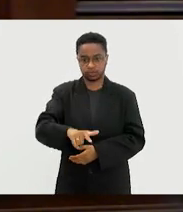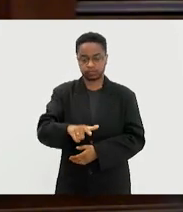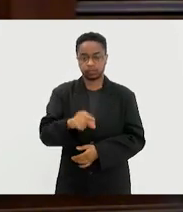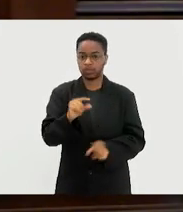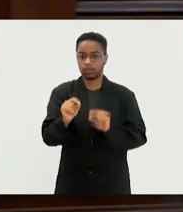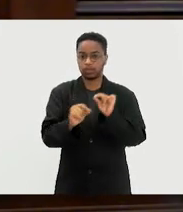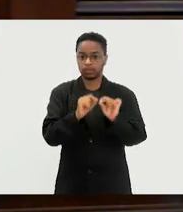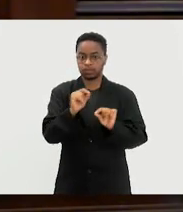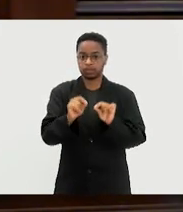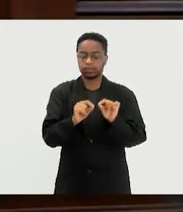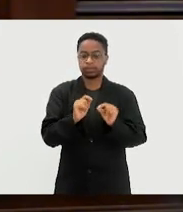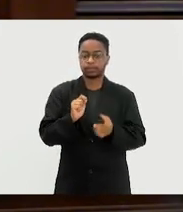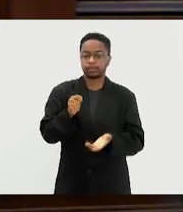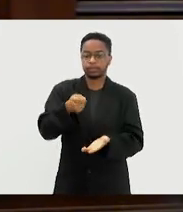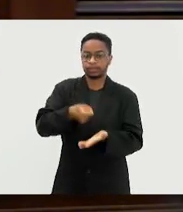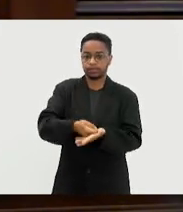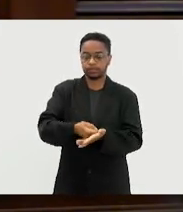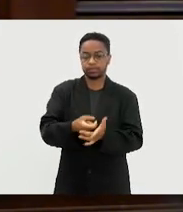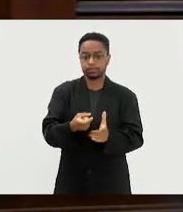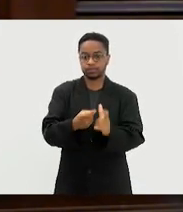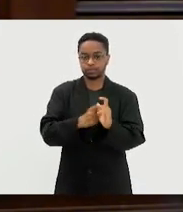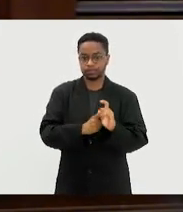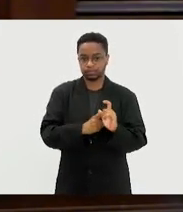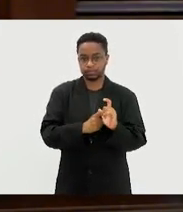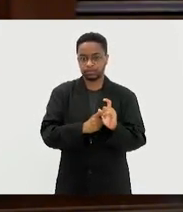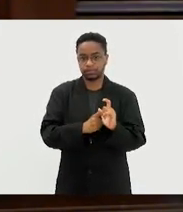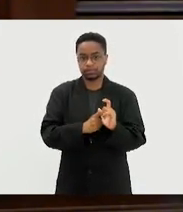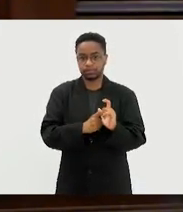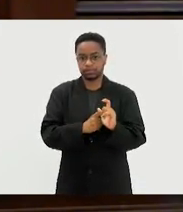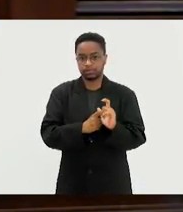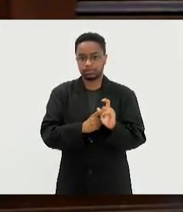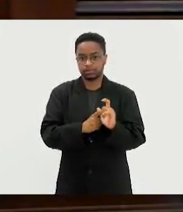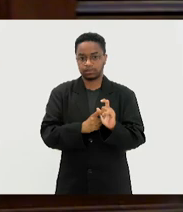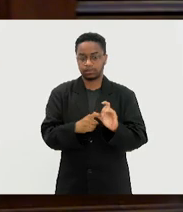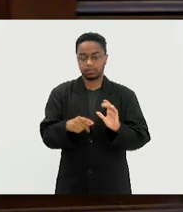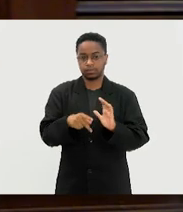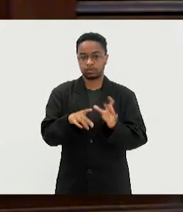serviço de pagamento da dívida com a União.